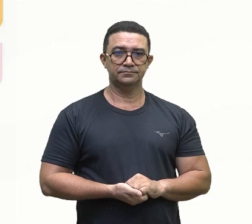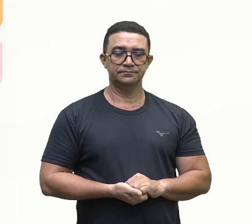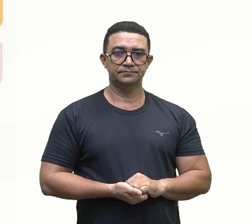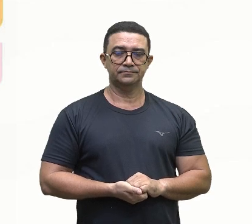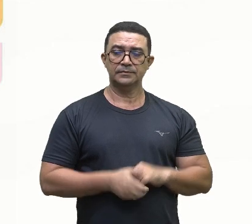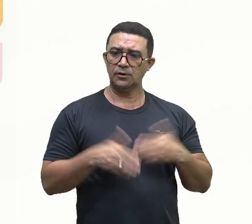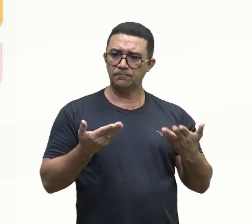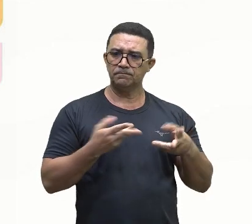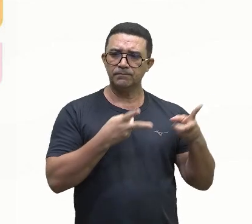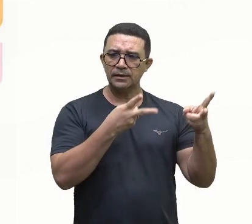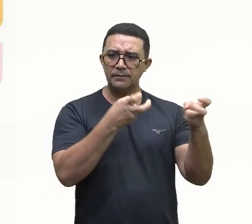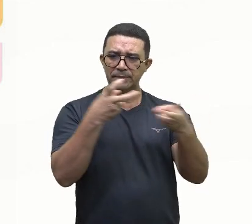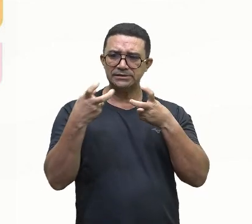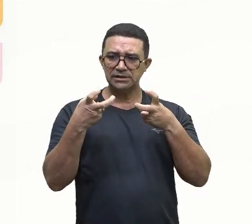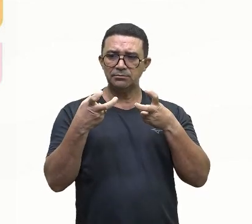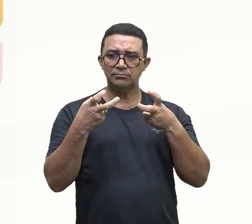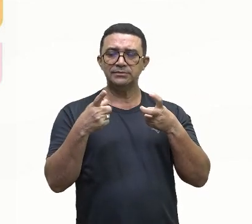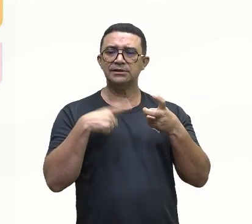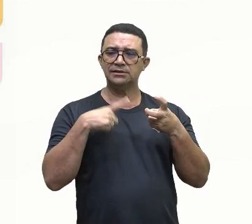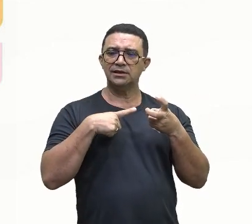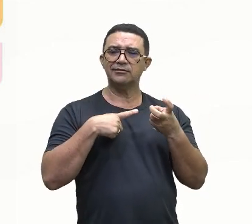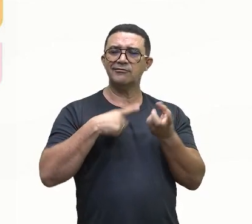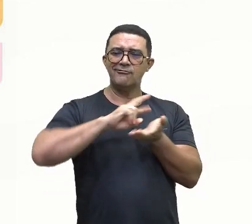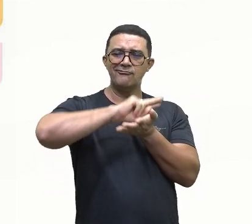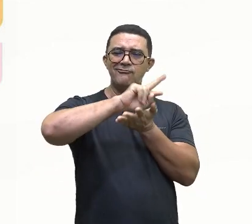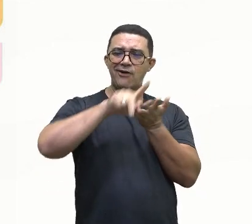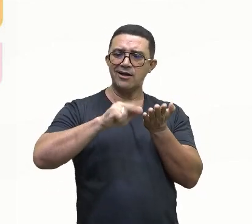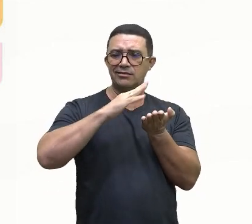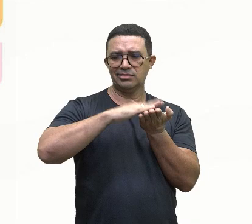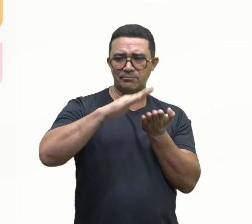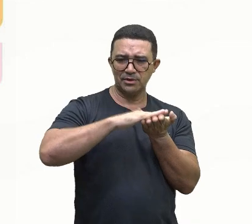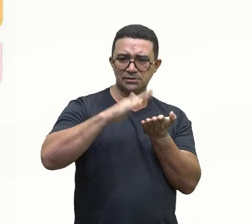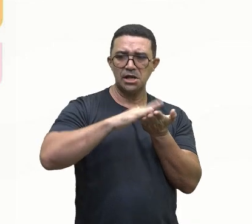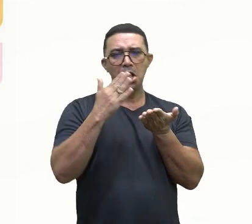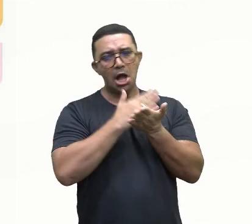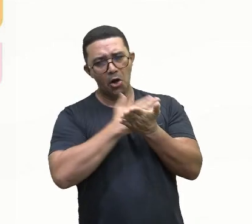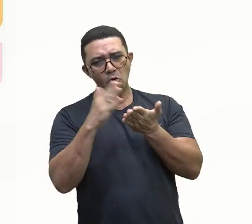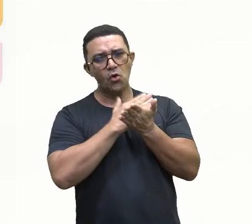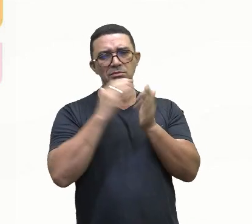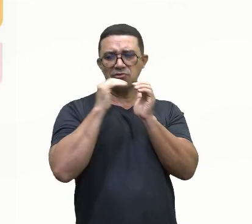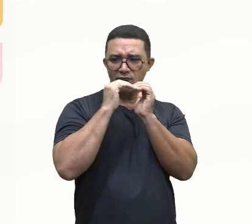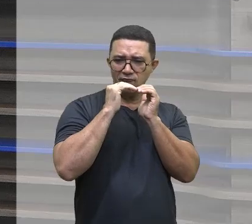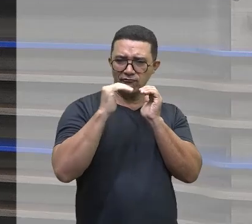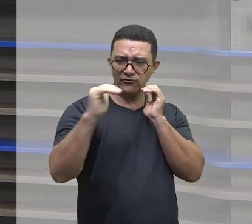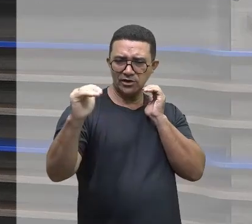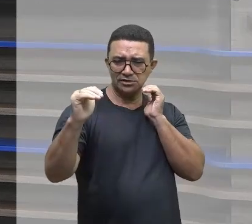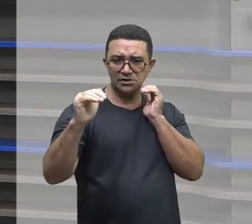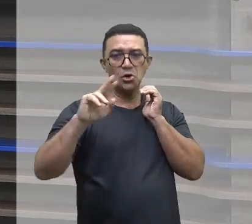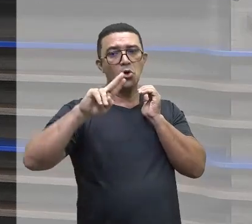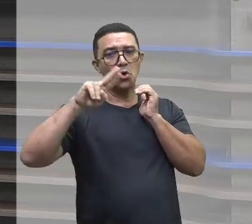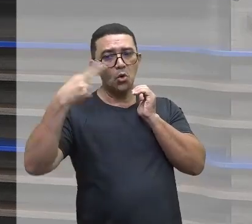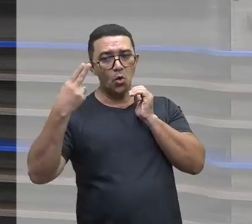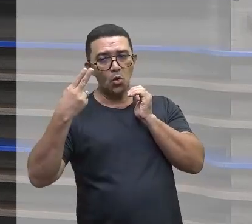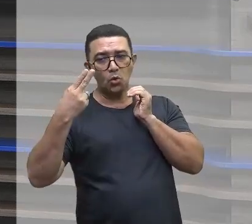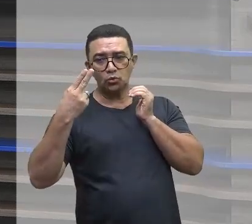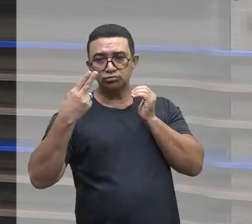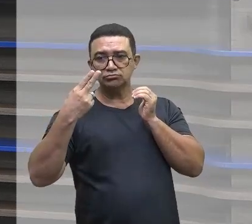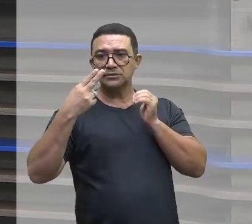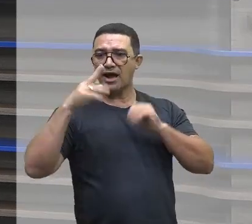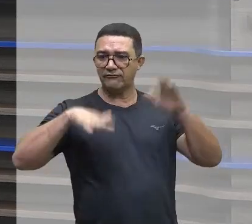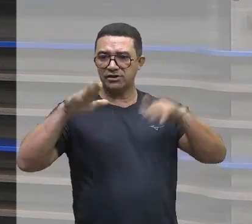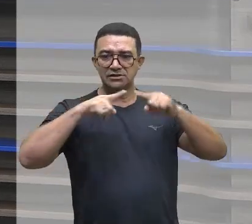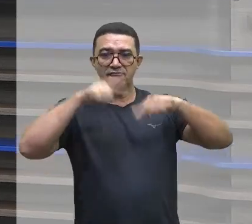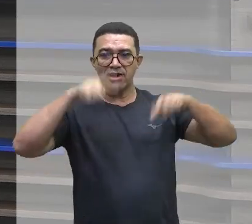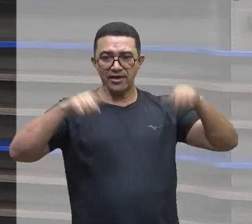observe. Aqui a gente tem essas despesas. Algumas são fixas, algumas são variáveis. E a gente precisa ter